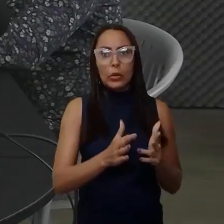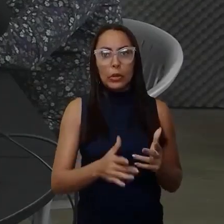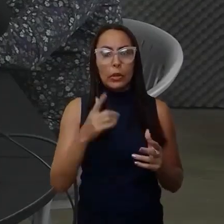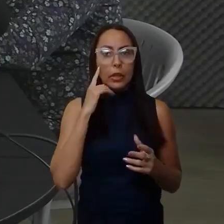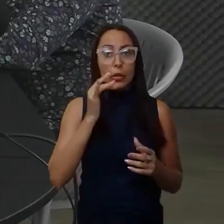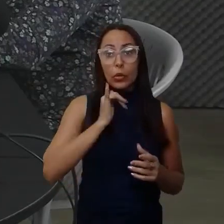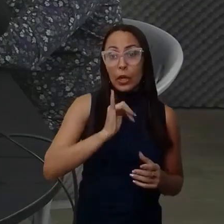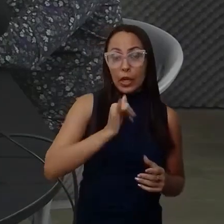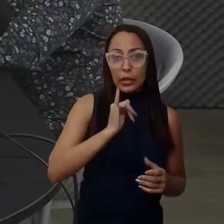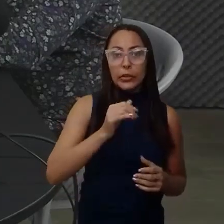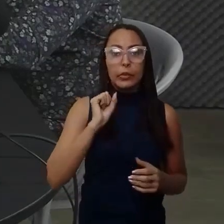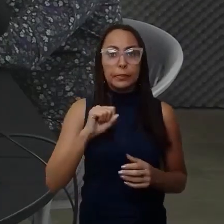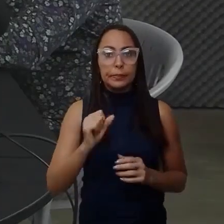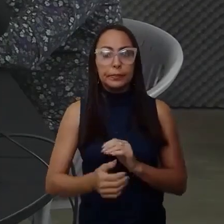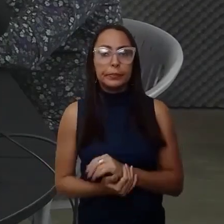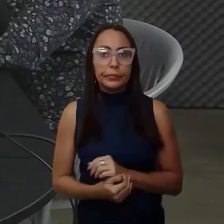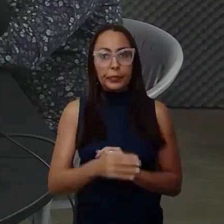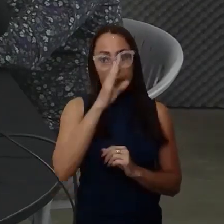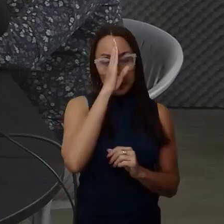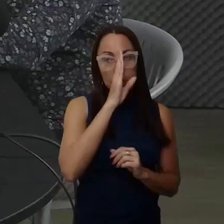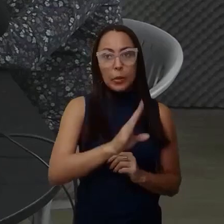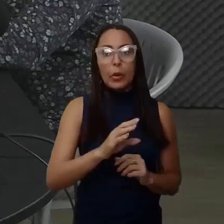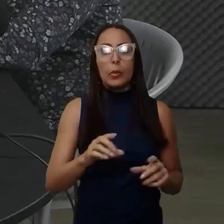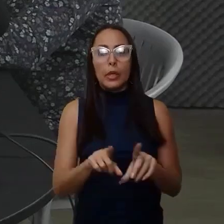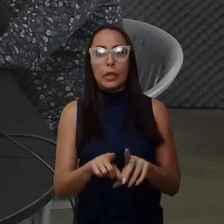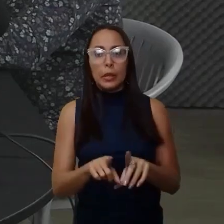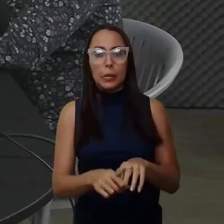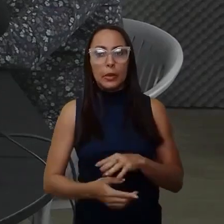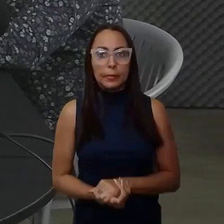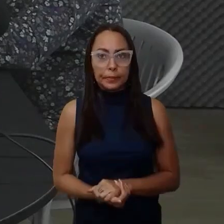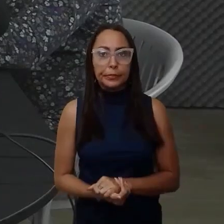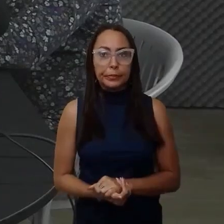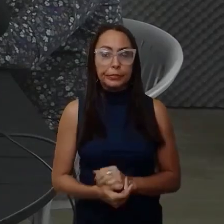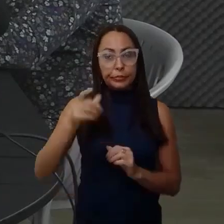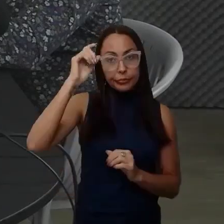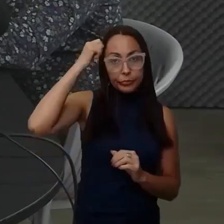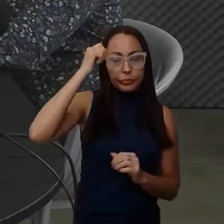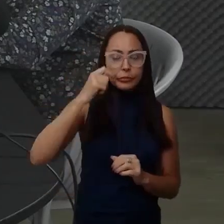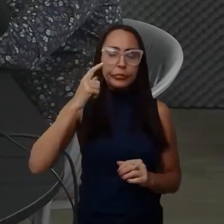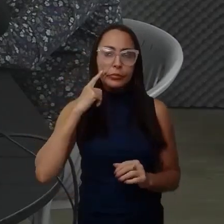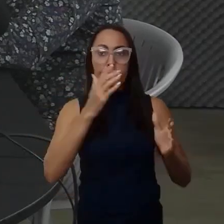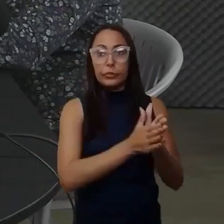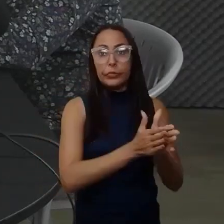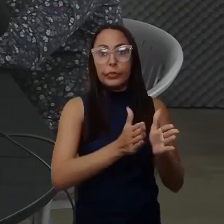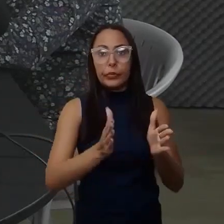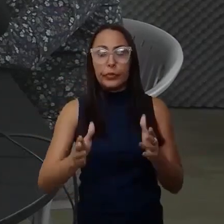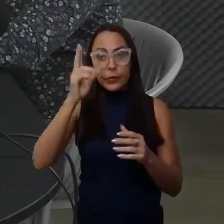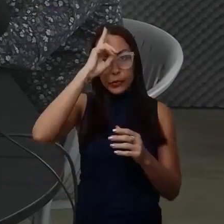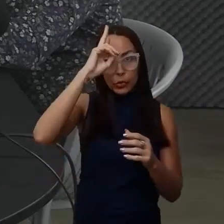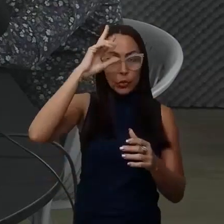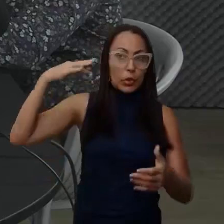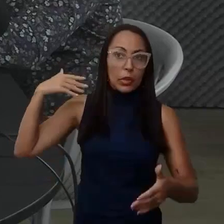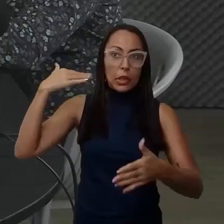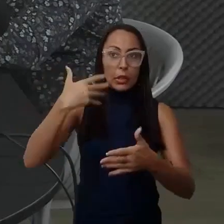narrativas híbridas, né? Principalmente quando a gente fala de narrativas negras, porque tem muitas lacunas históricas. Né? Então, tem